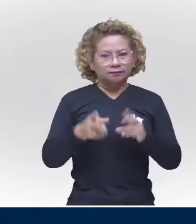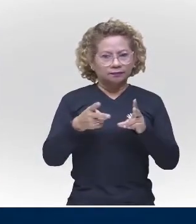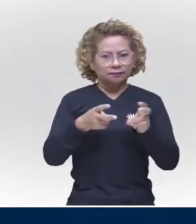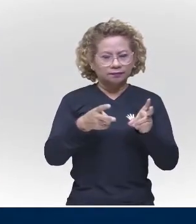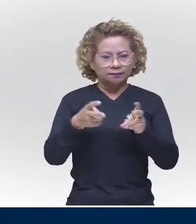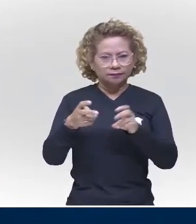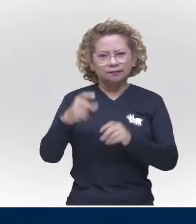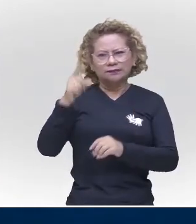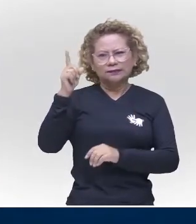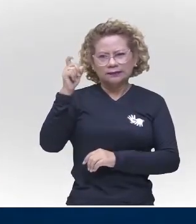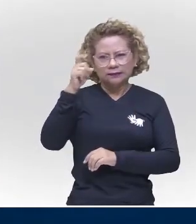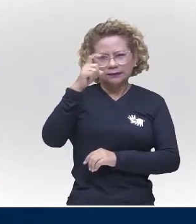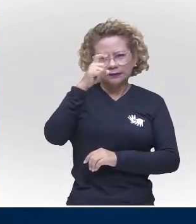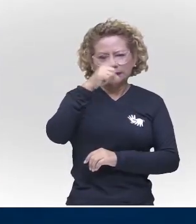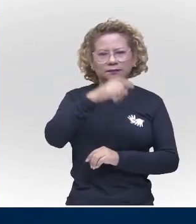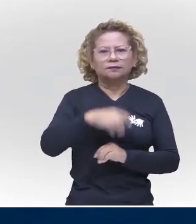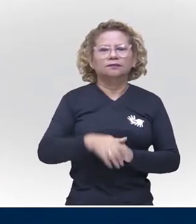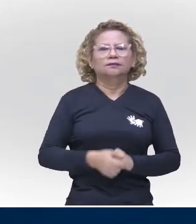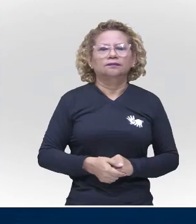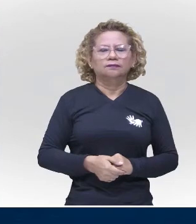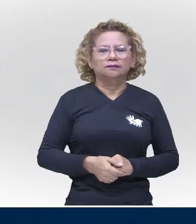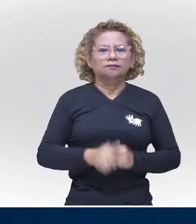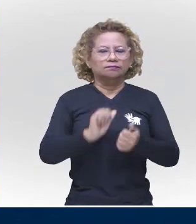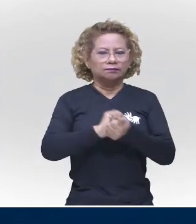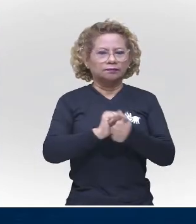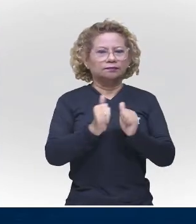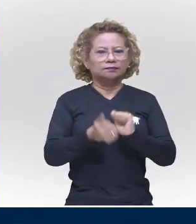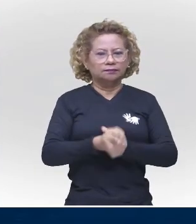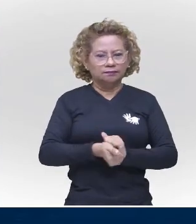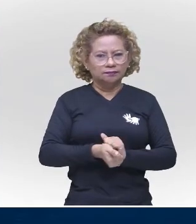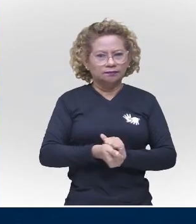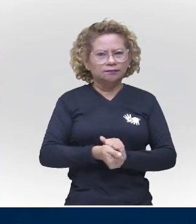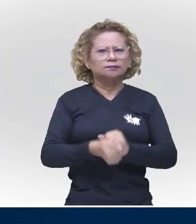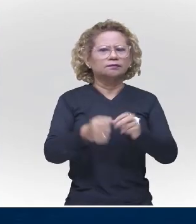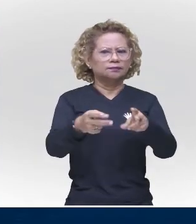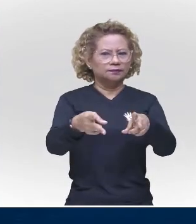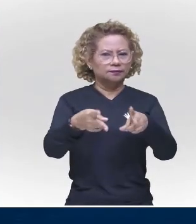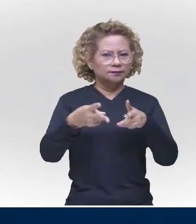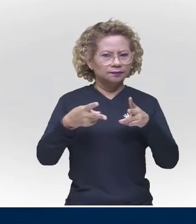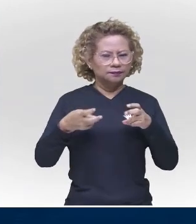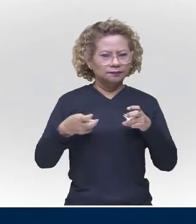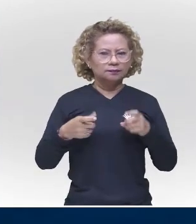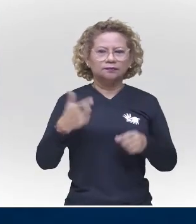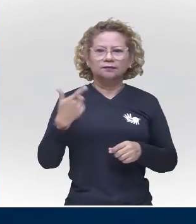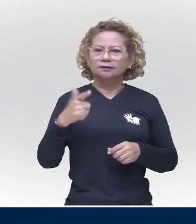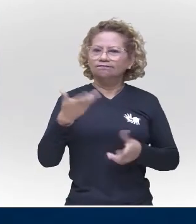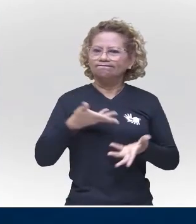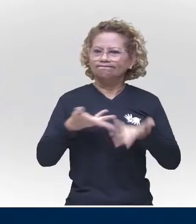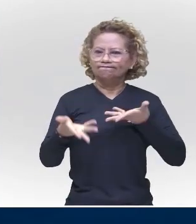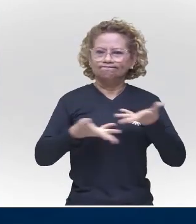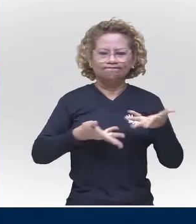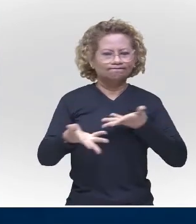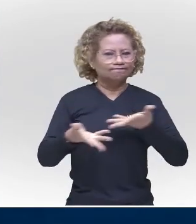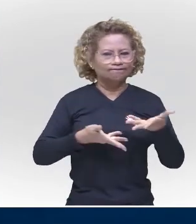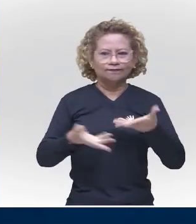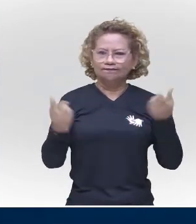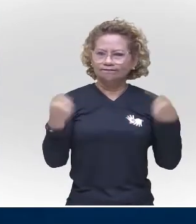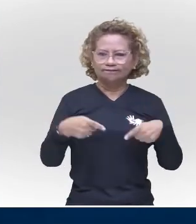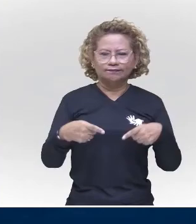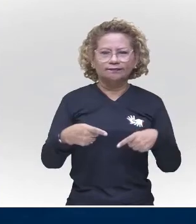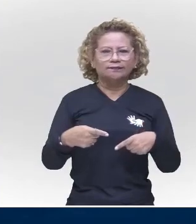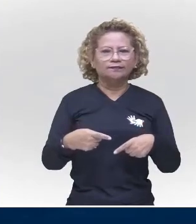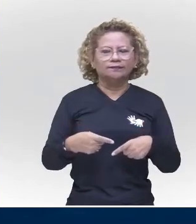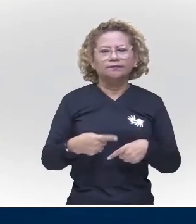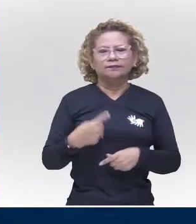mais difíceis que se tem na ginástica artística. Aqui também vocês podem perceber que não há interação com o adversário, até